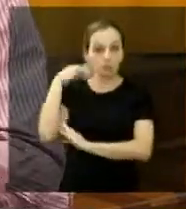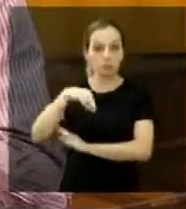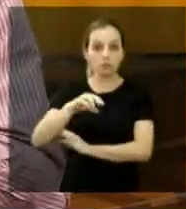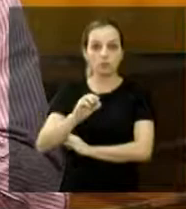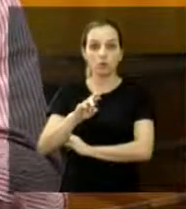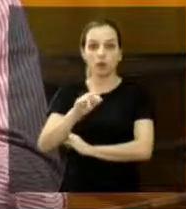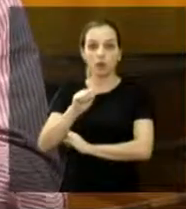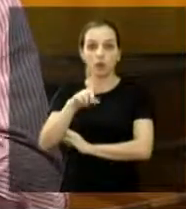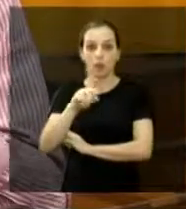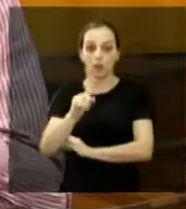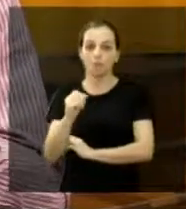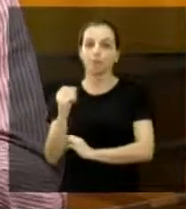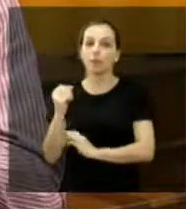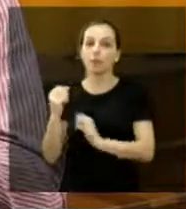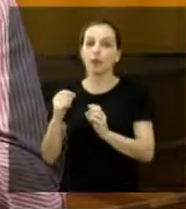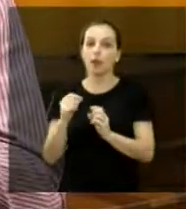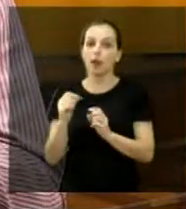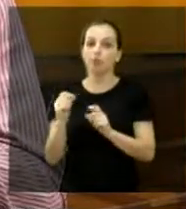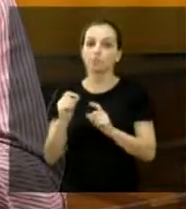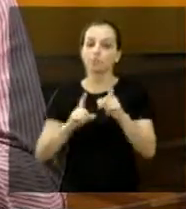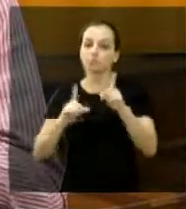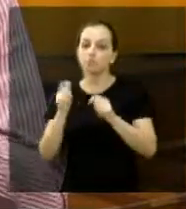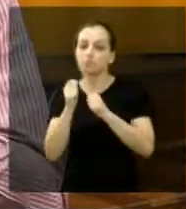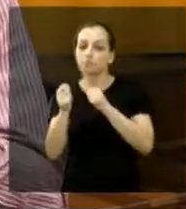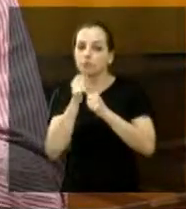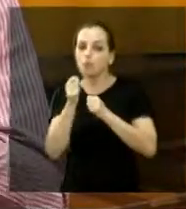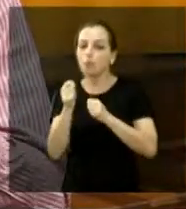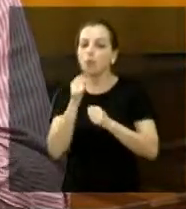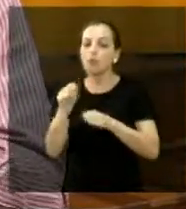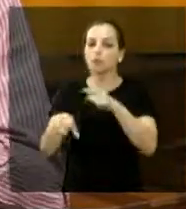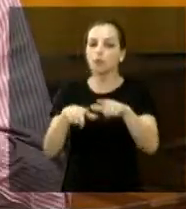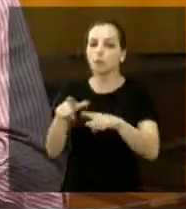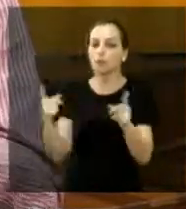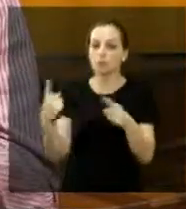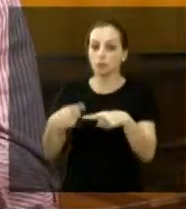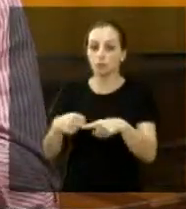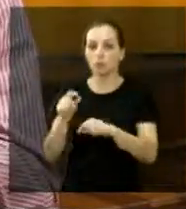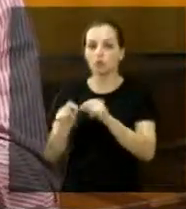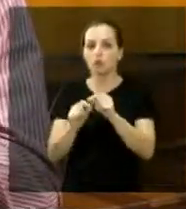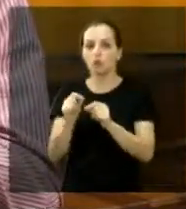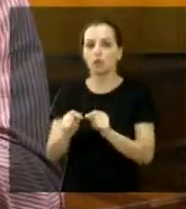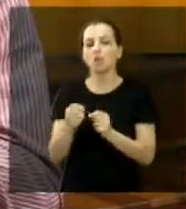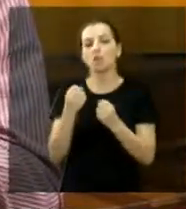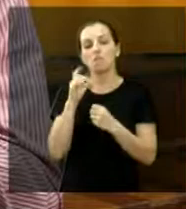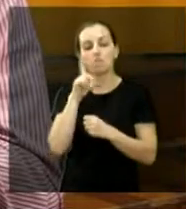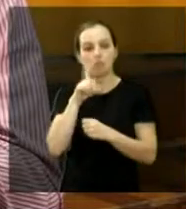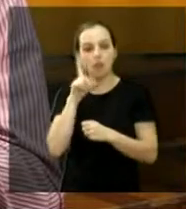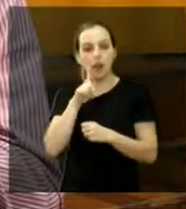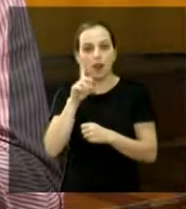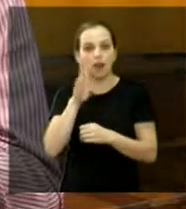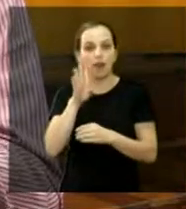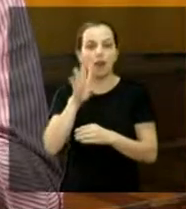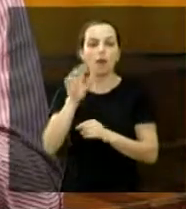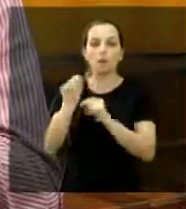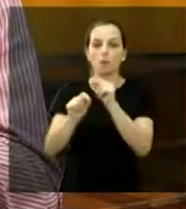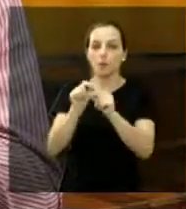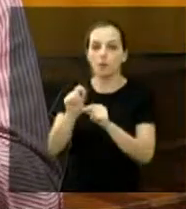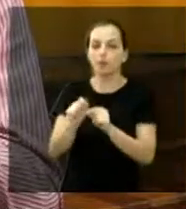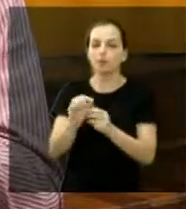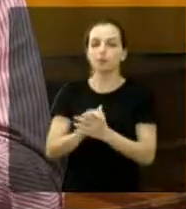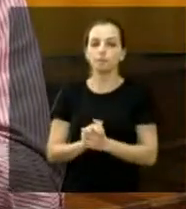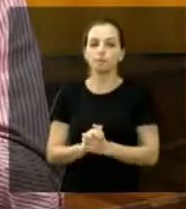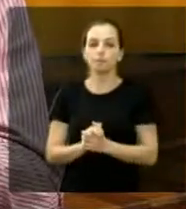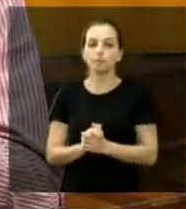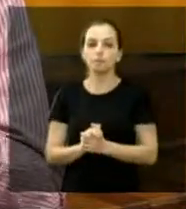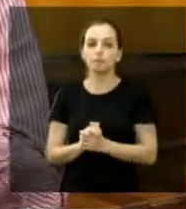o Sul-Americano. O que foi feito com bastante trabalho, muito êxito, foi uma cobertura muito legal da rádio. Ao final